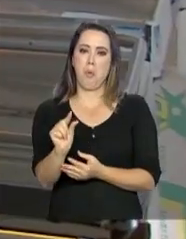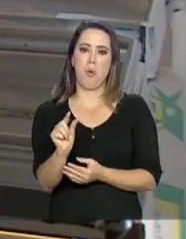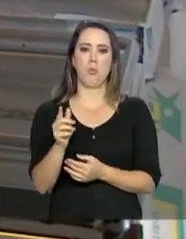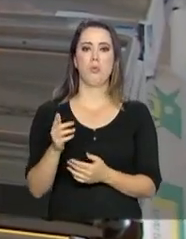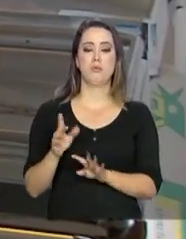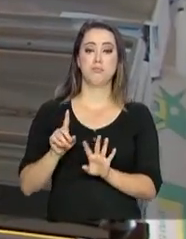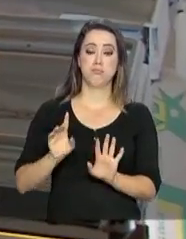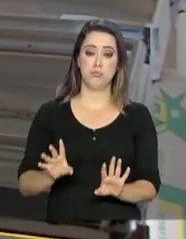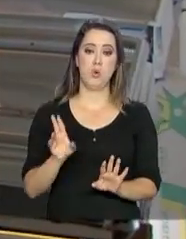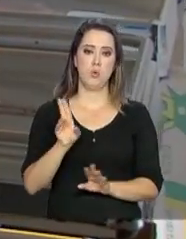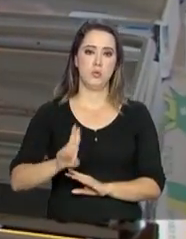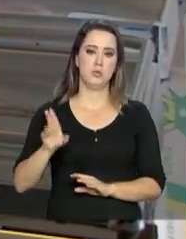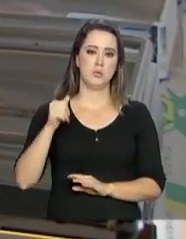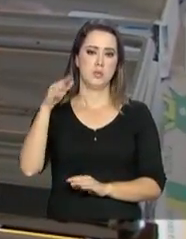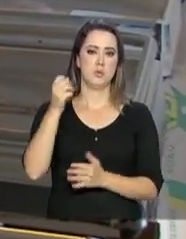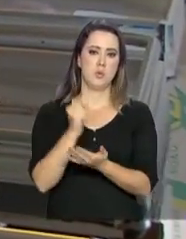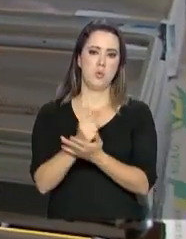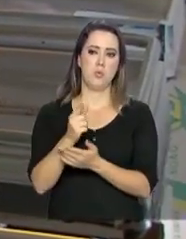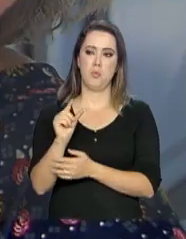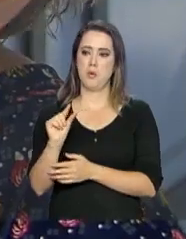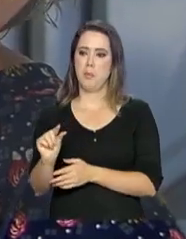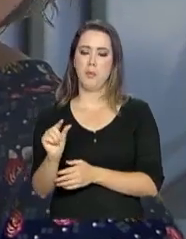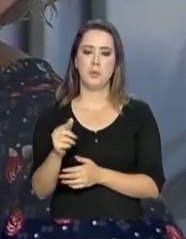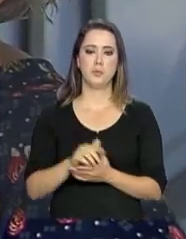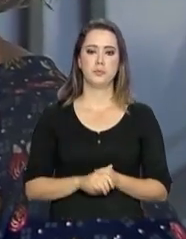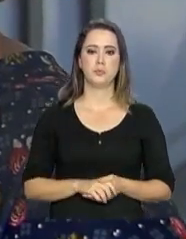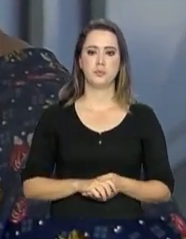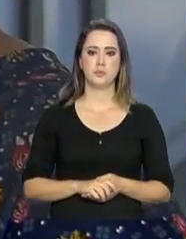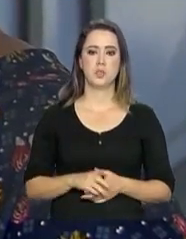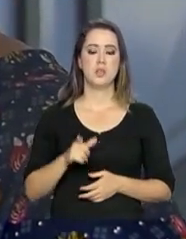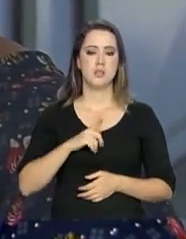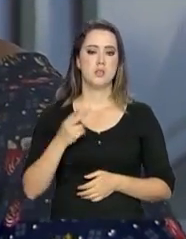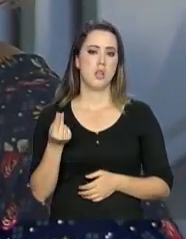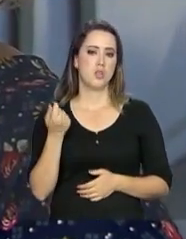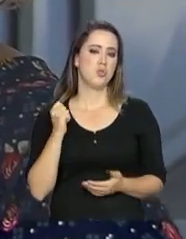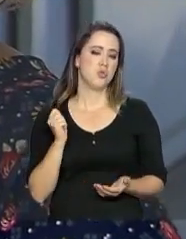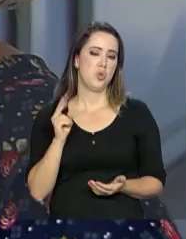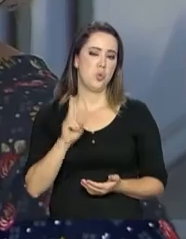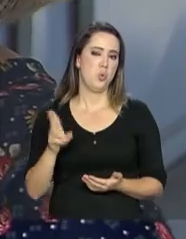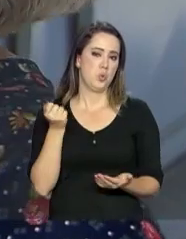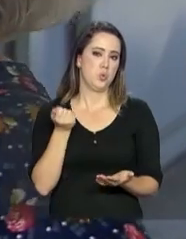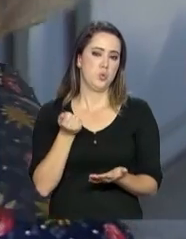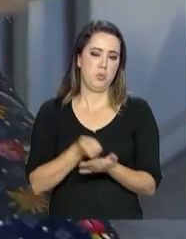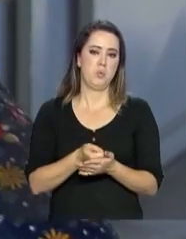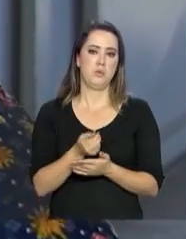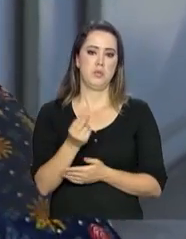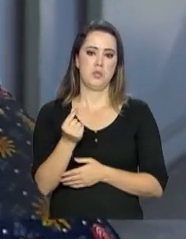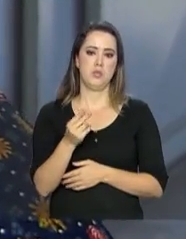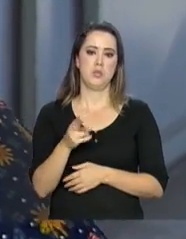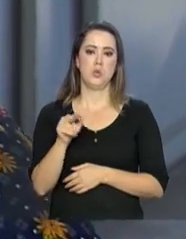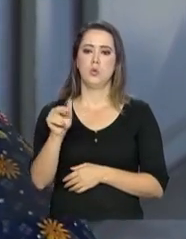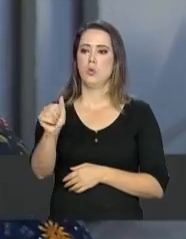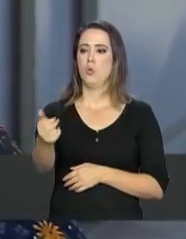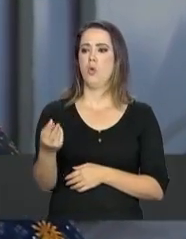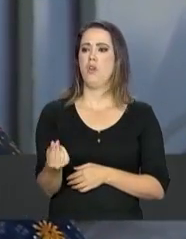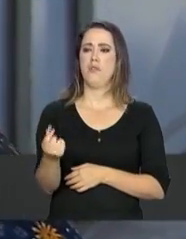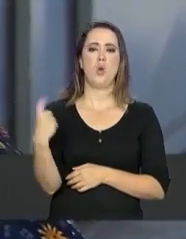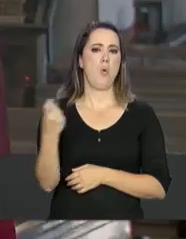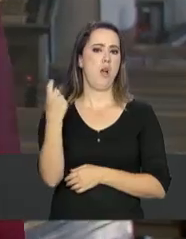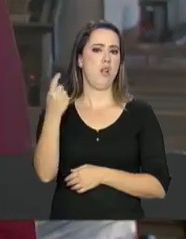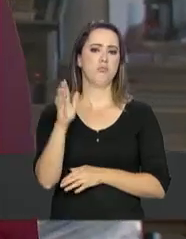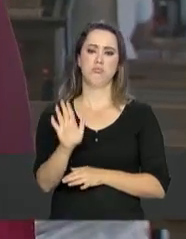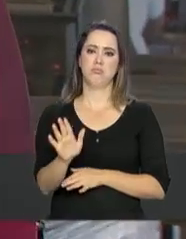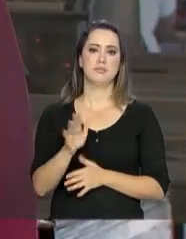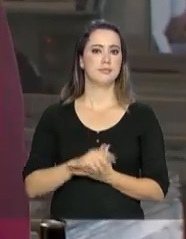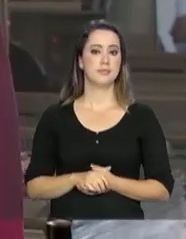para comprar as coisas pequenas, né? Padaria. Se eu tiver com dinheiro, eu pago no dinheiro. Mas nunca muita quantidade muito alta.